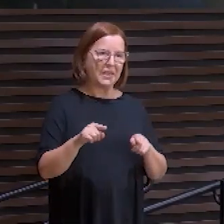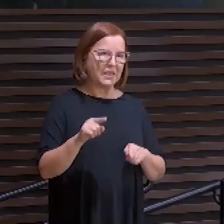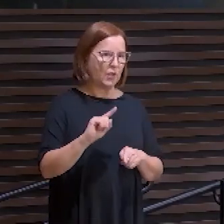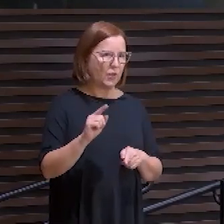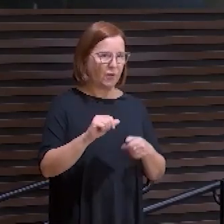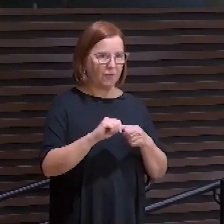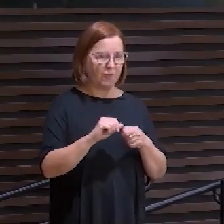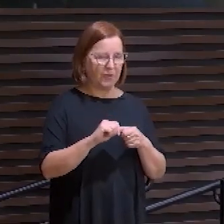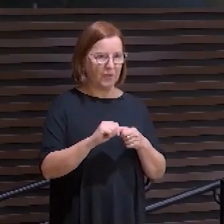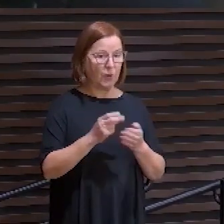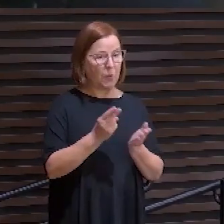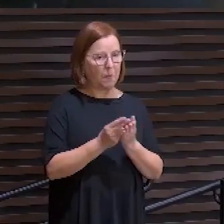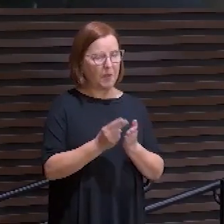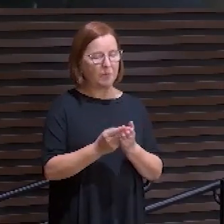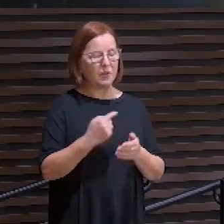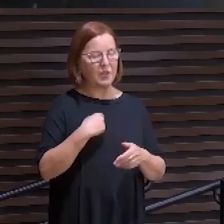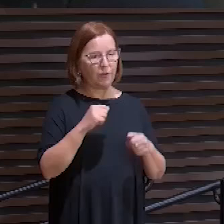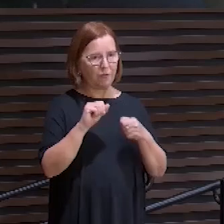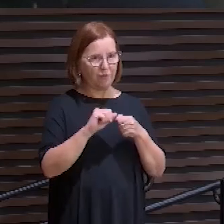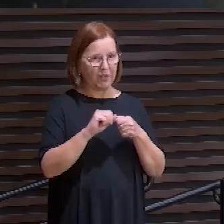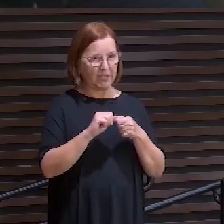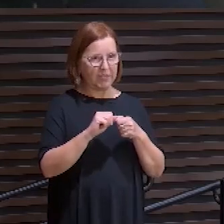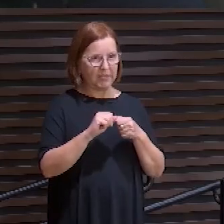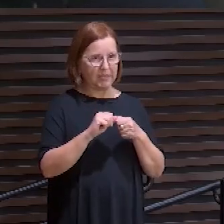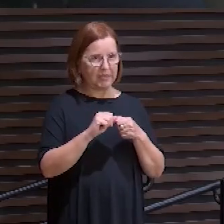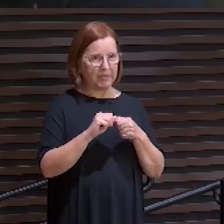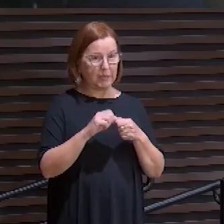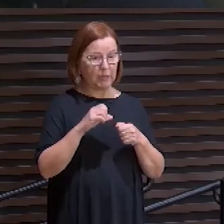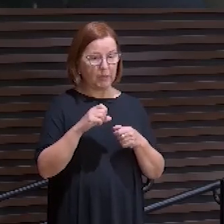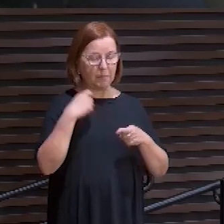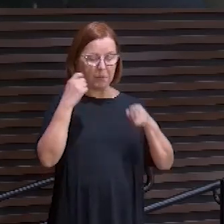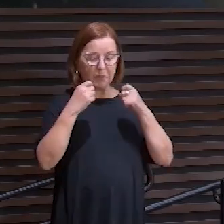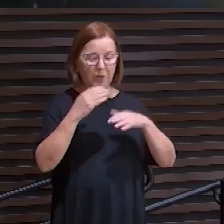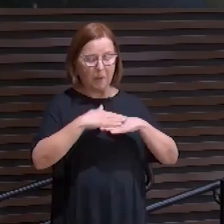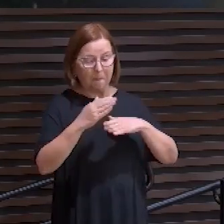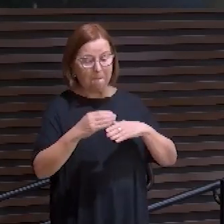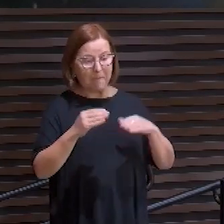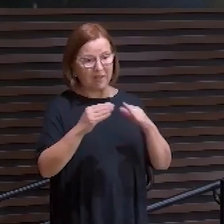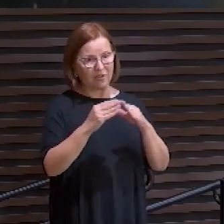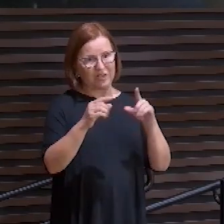que eu fiz, dando mais atenção à igreja do que à família.